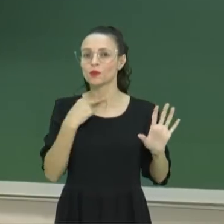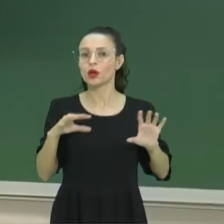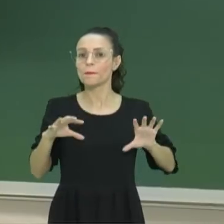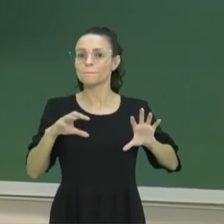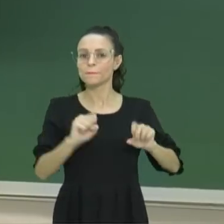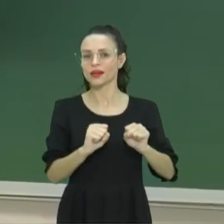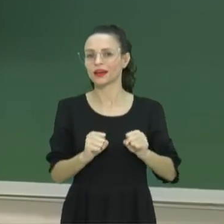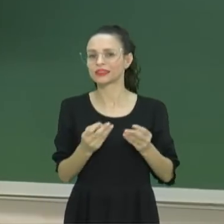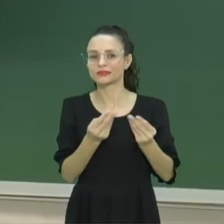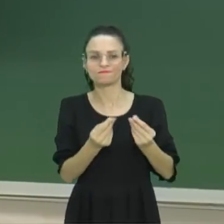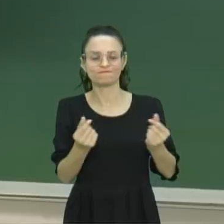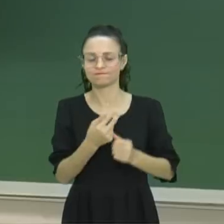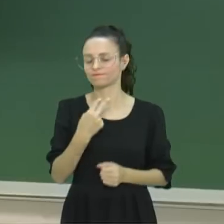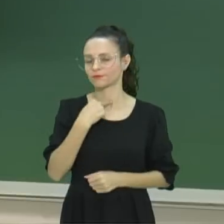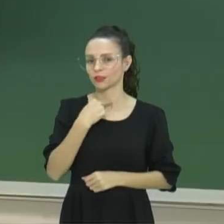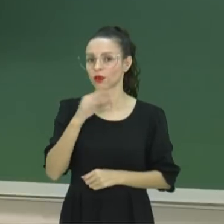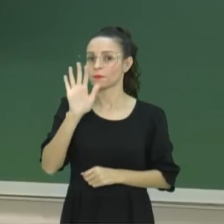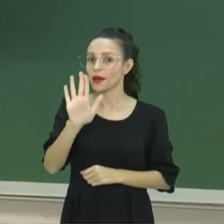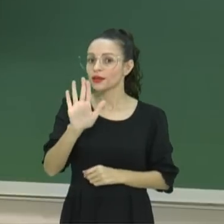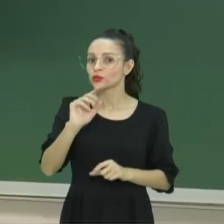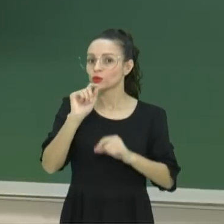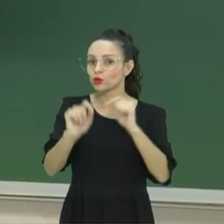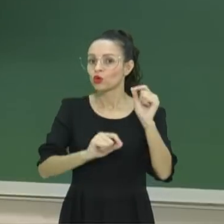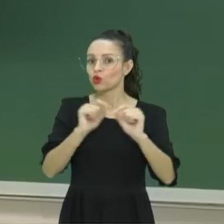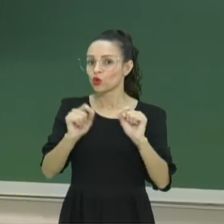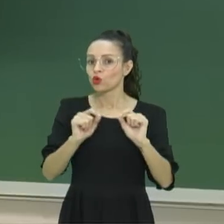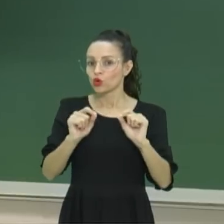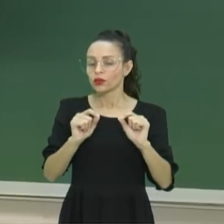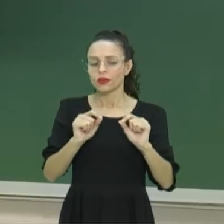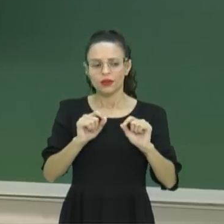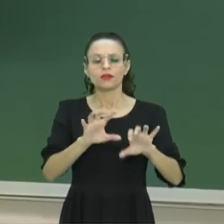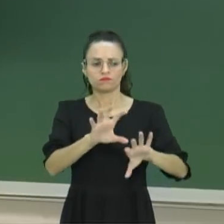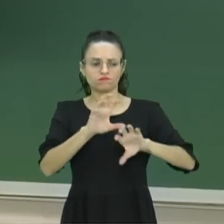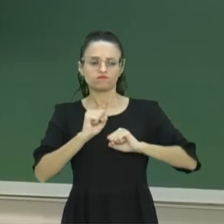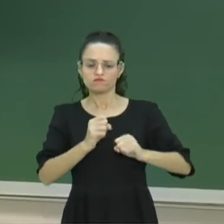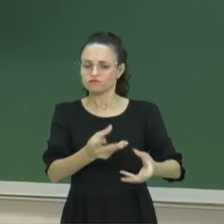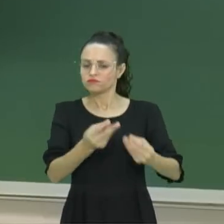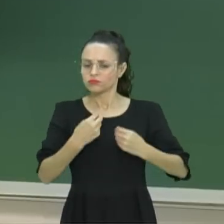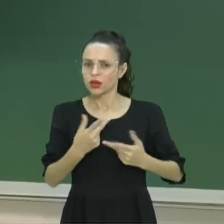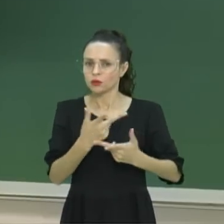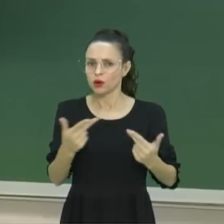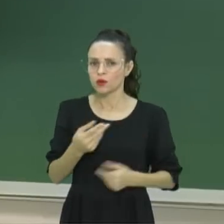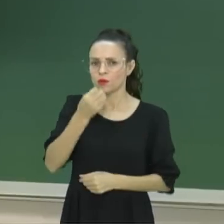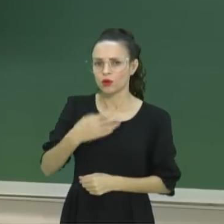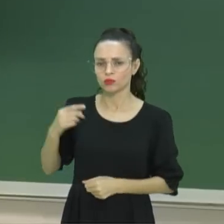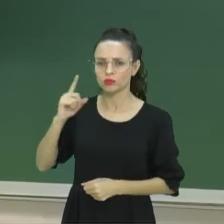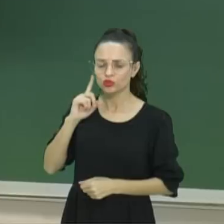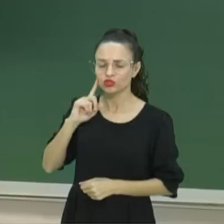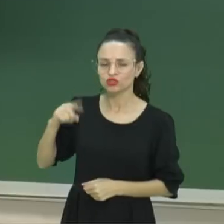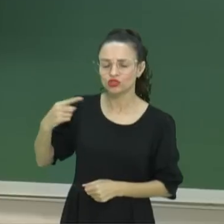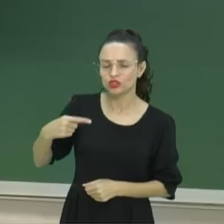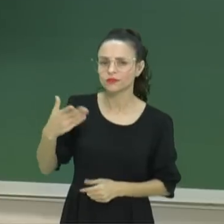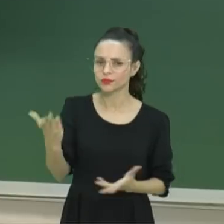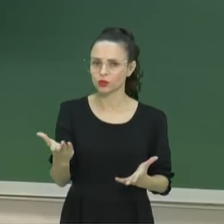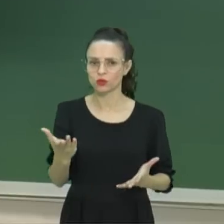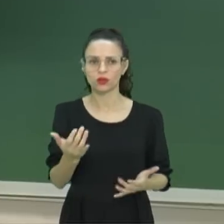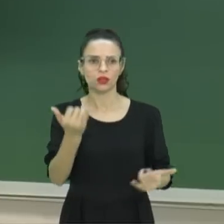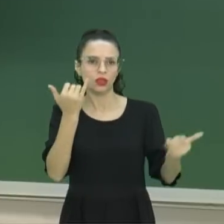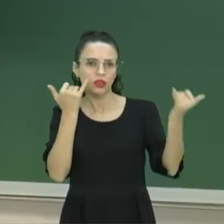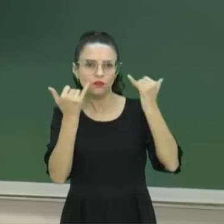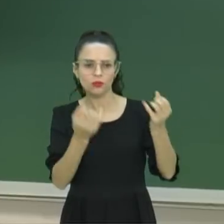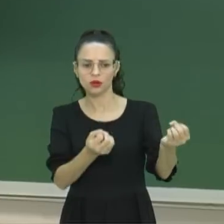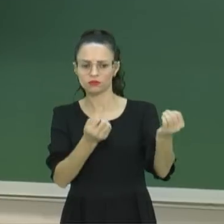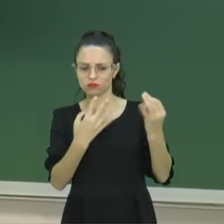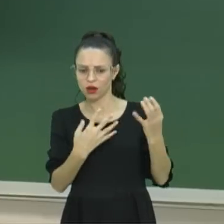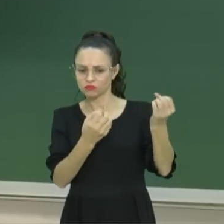possa pegar, mas é algo que vem a agregar no meu dia a dia. Afinal, ter a informação, ter